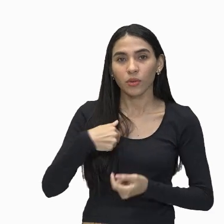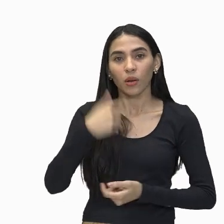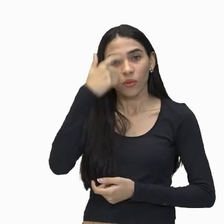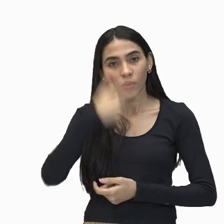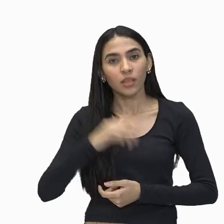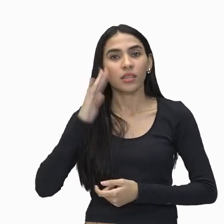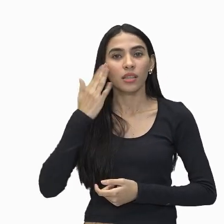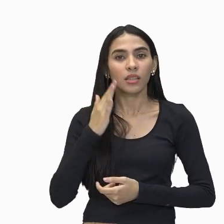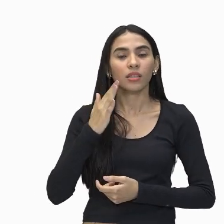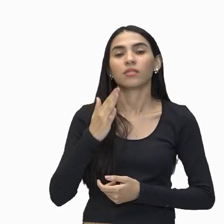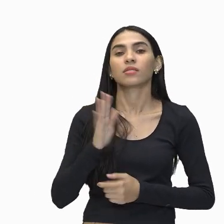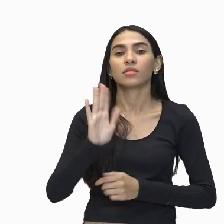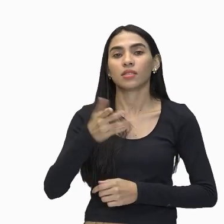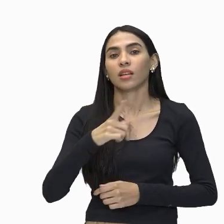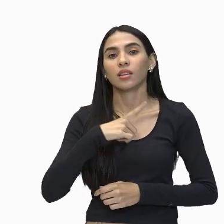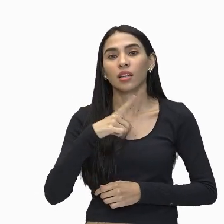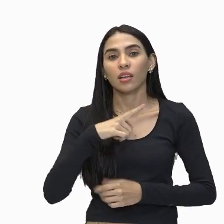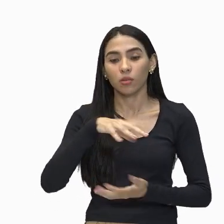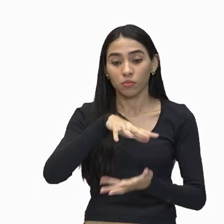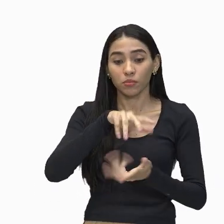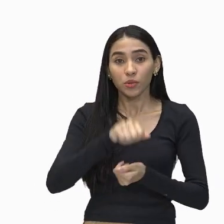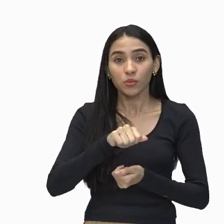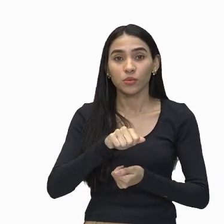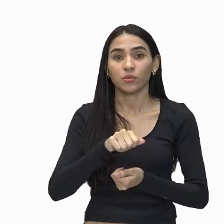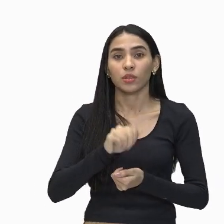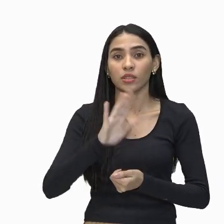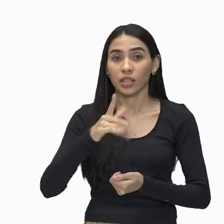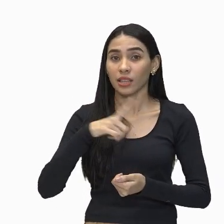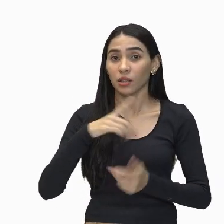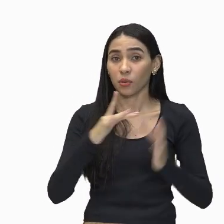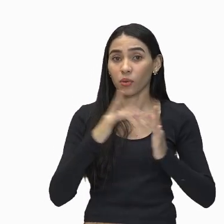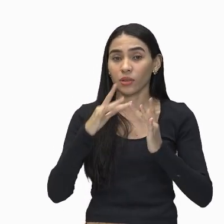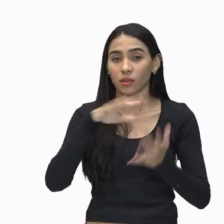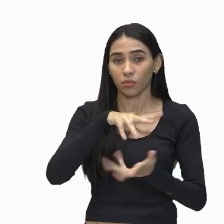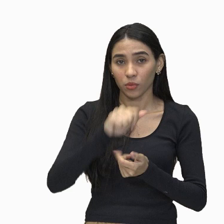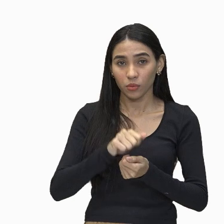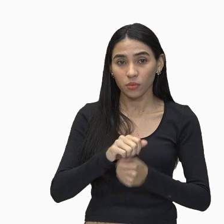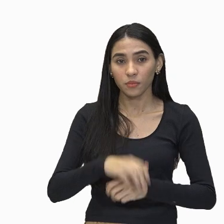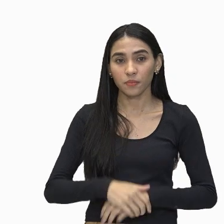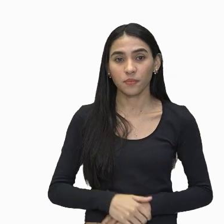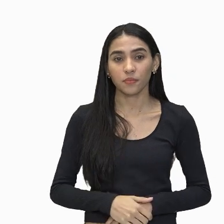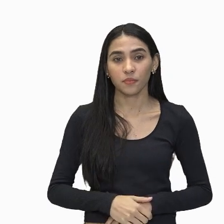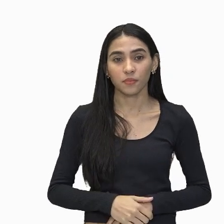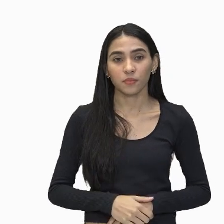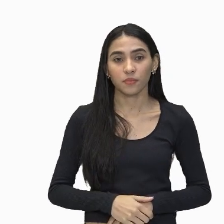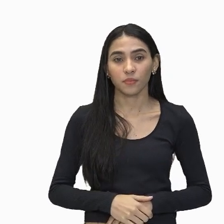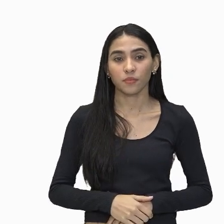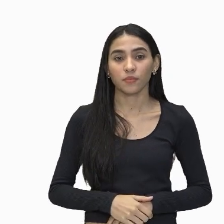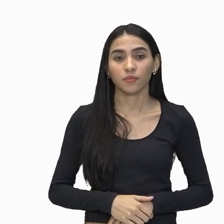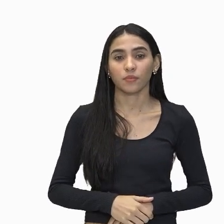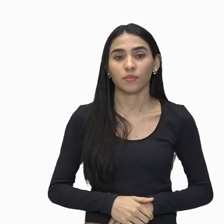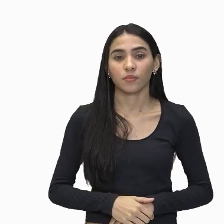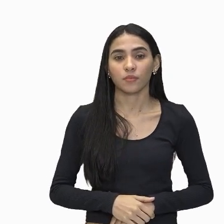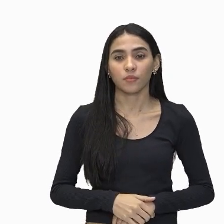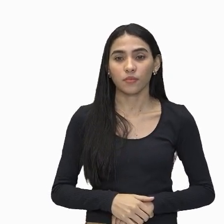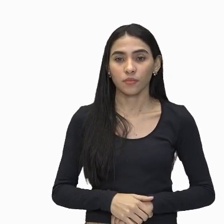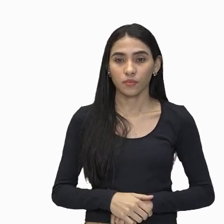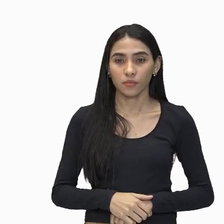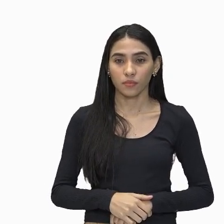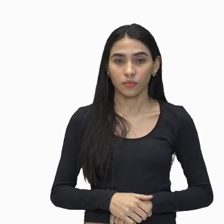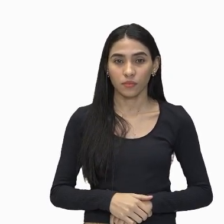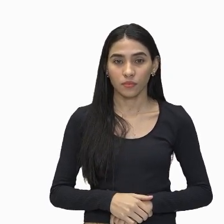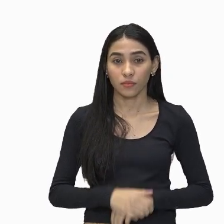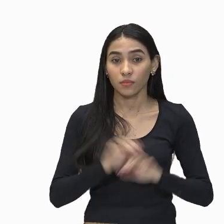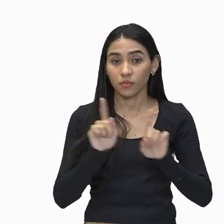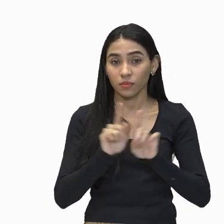por gente, eu já estou no mundo. Esse é o fato da existência, tá? E